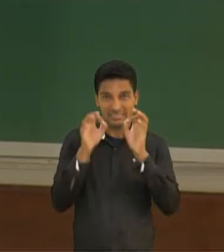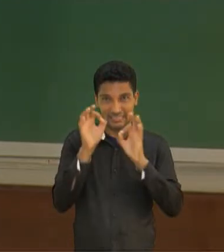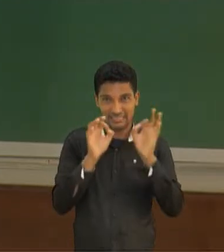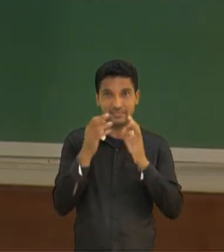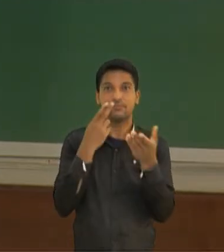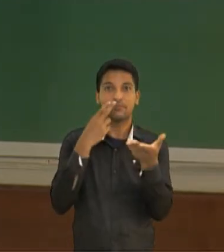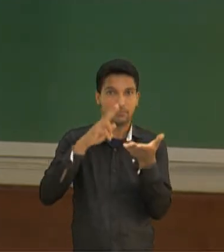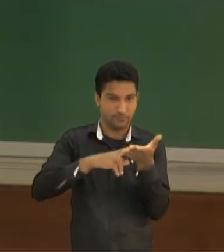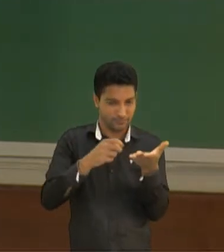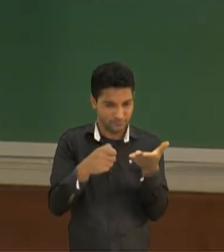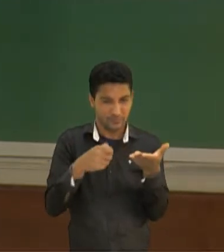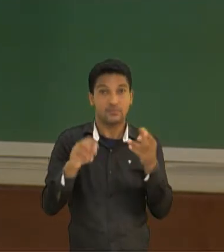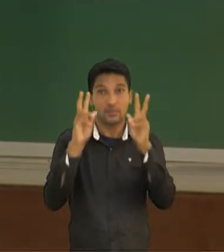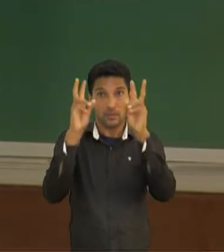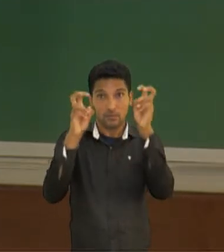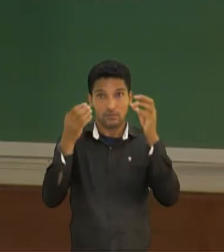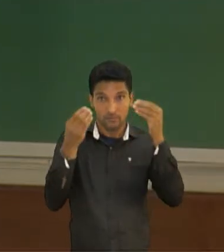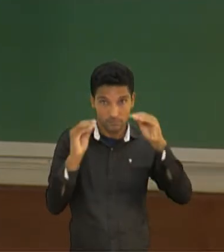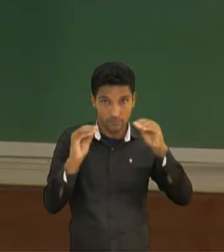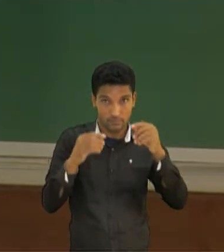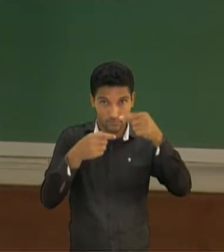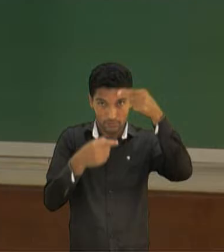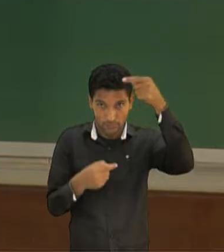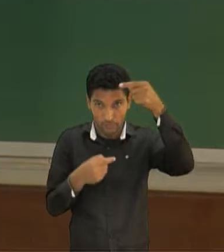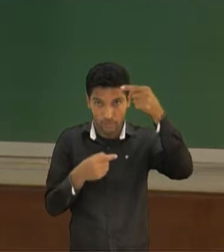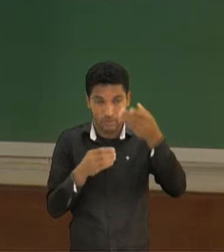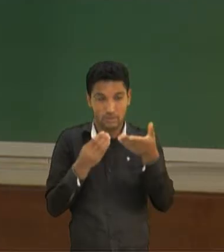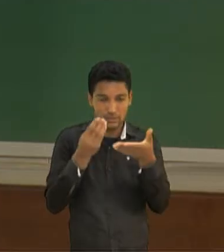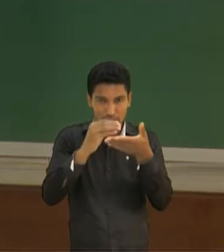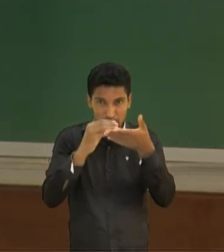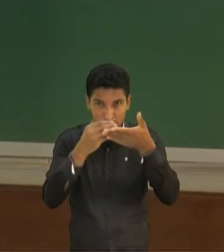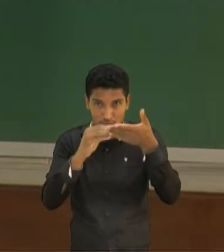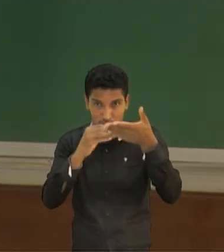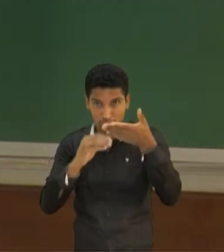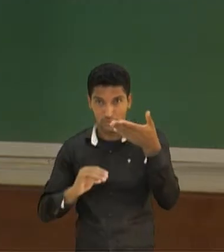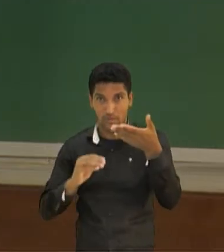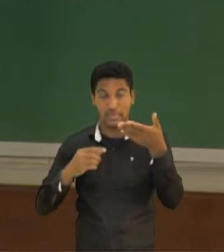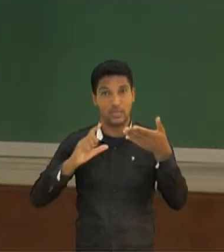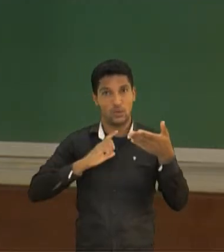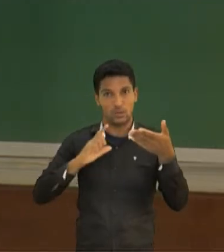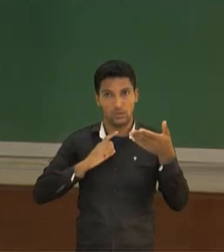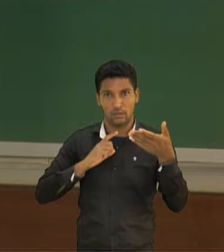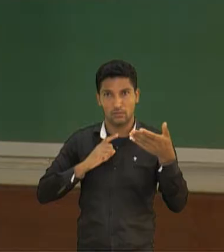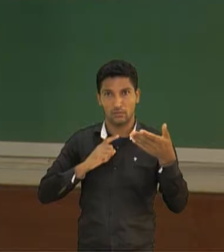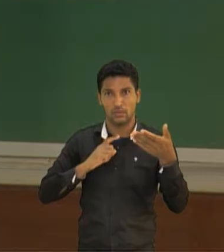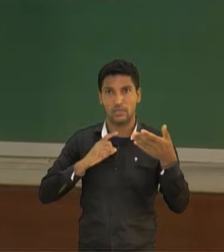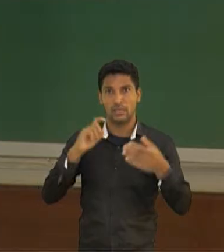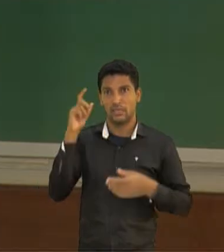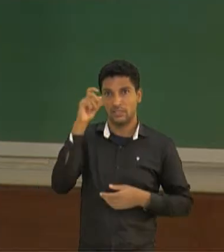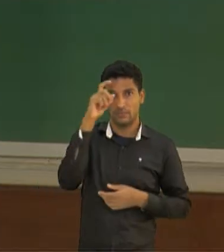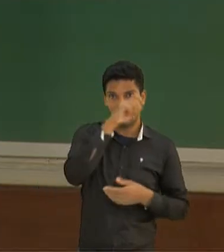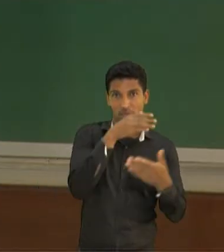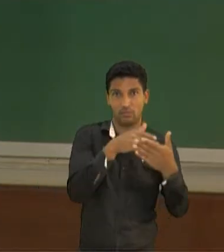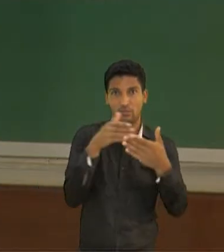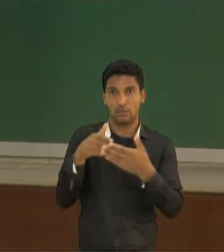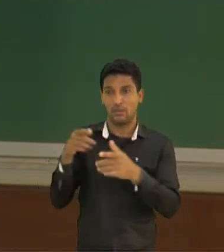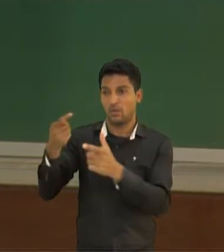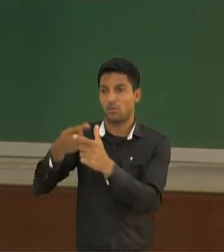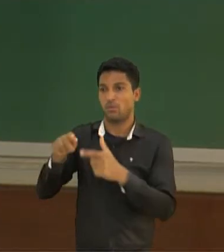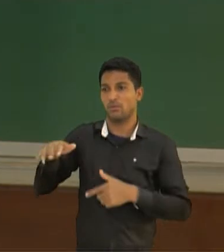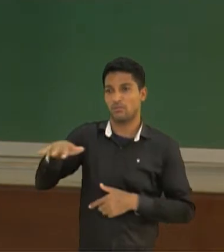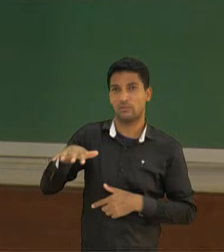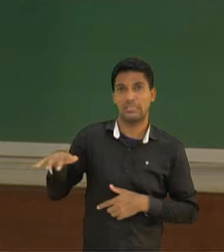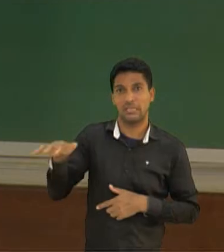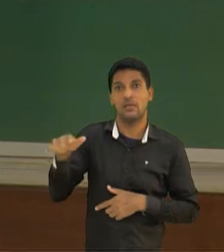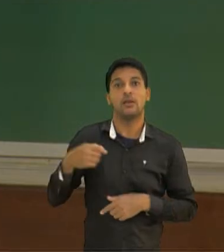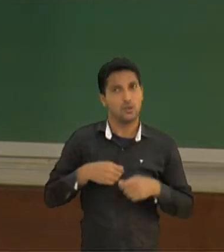carta aí que tenha um assunto que vise a sanar uma dificuldade que eu encontrei em determinada situação. Eu posso